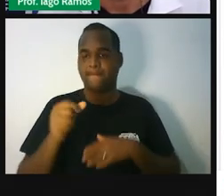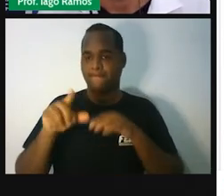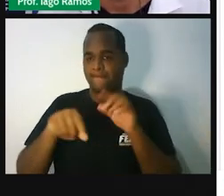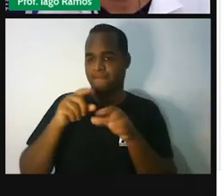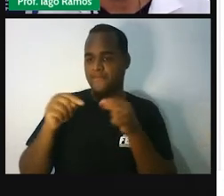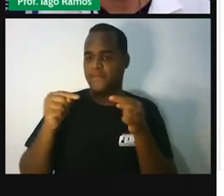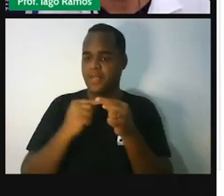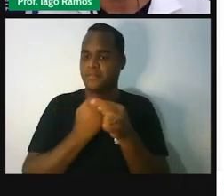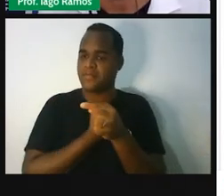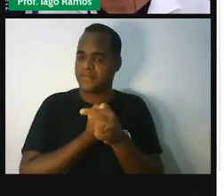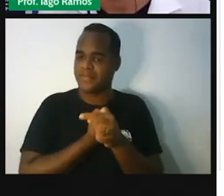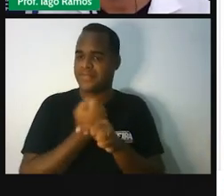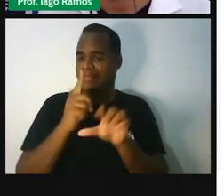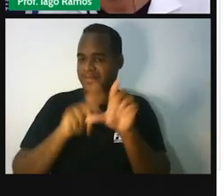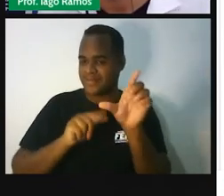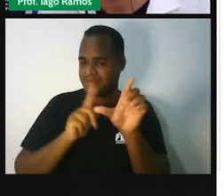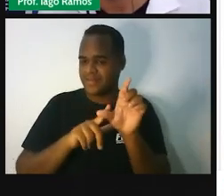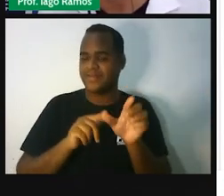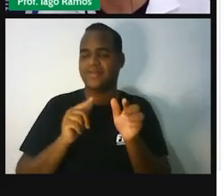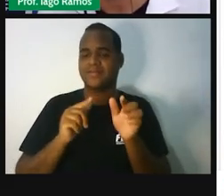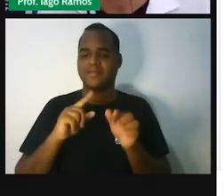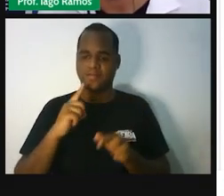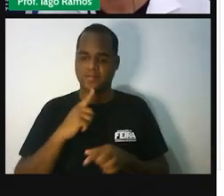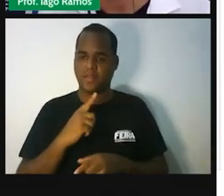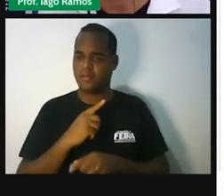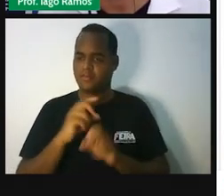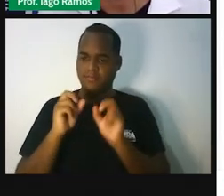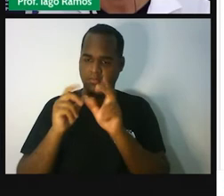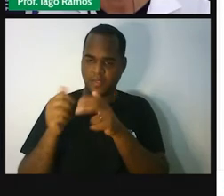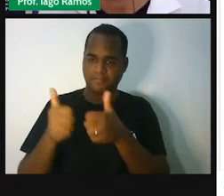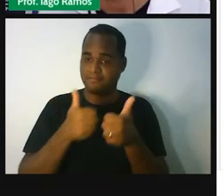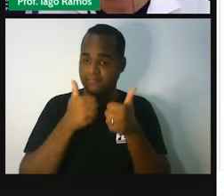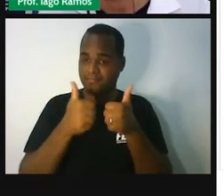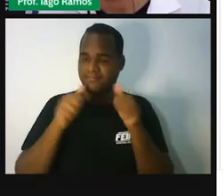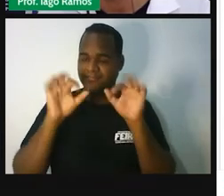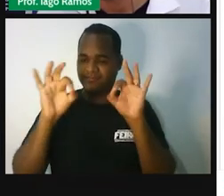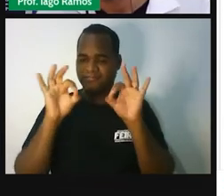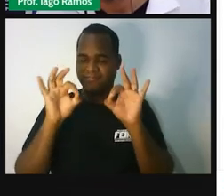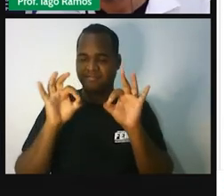letra, certo? Belezinha, massa, professor.